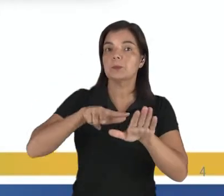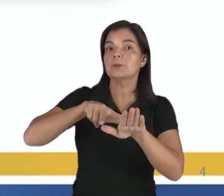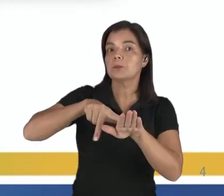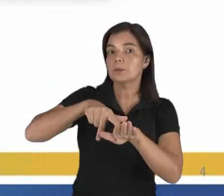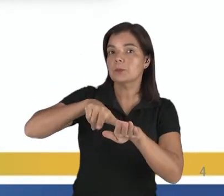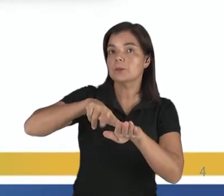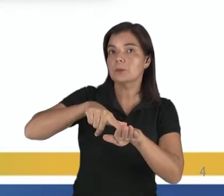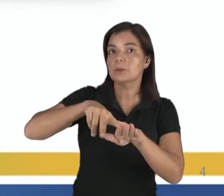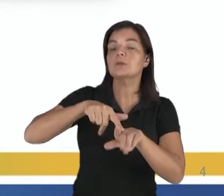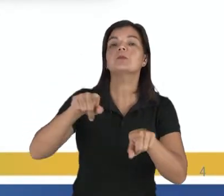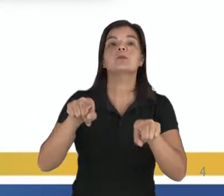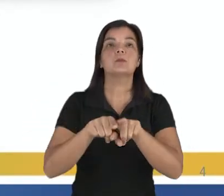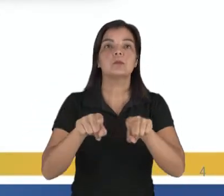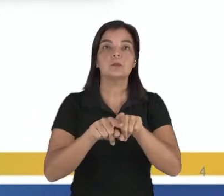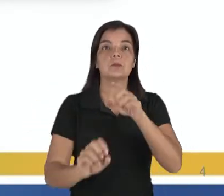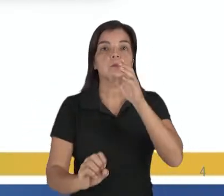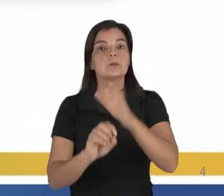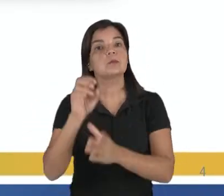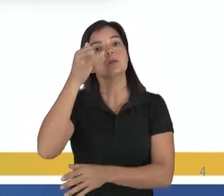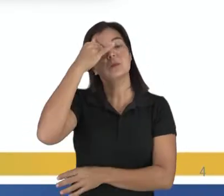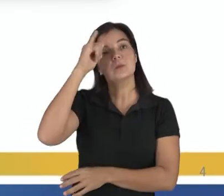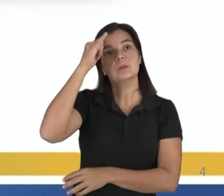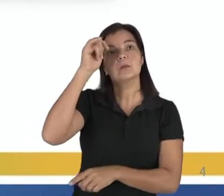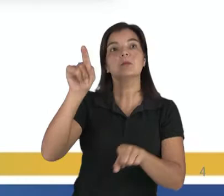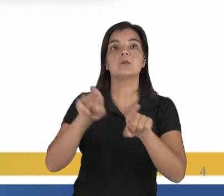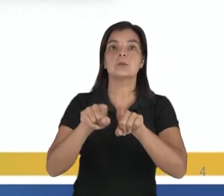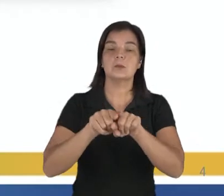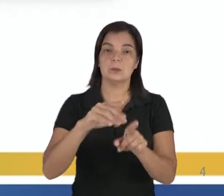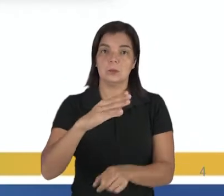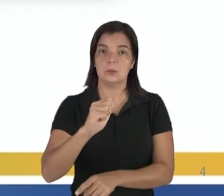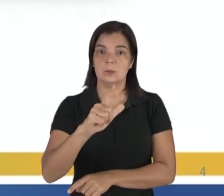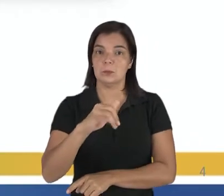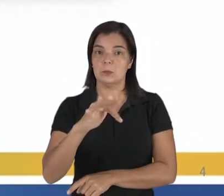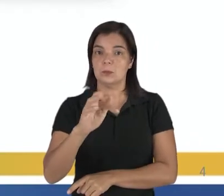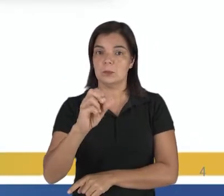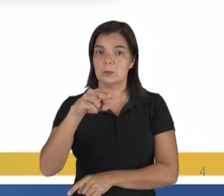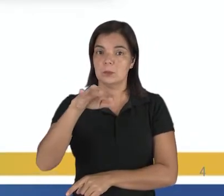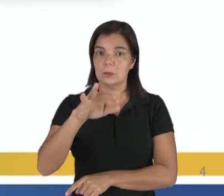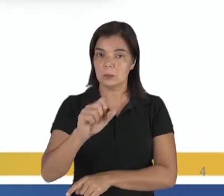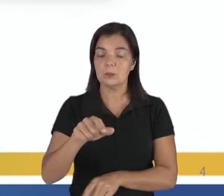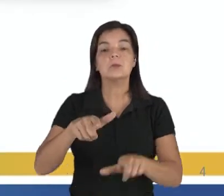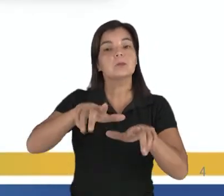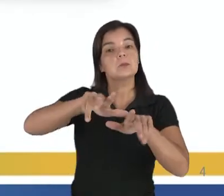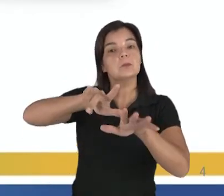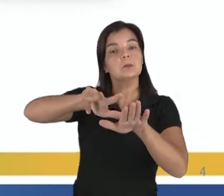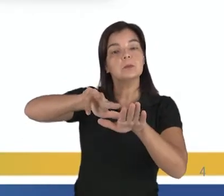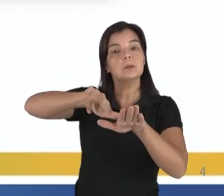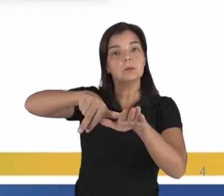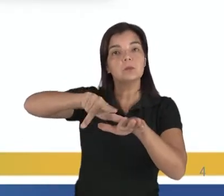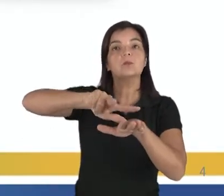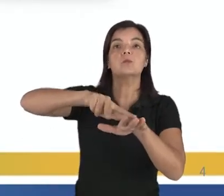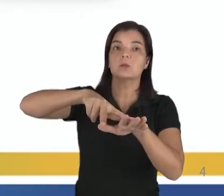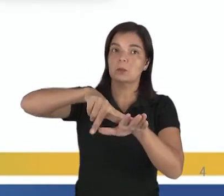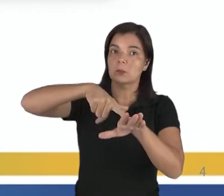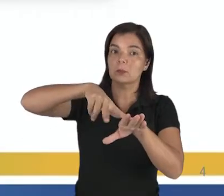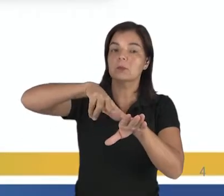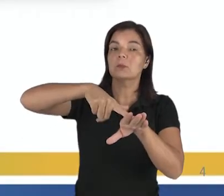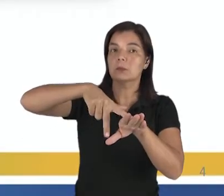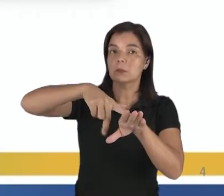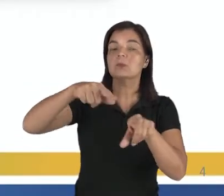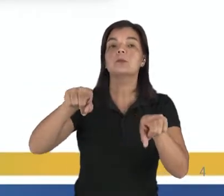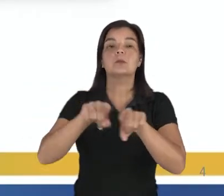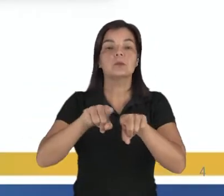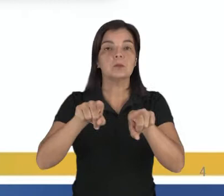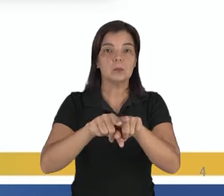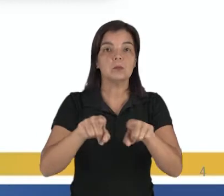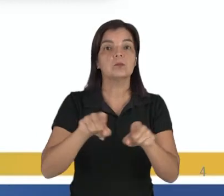skate é um desporto inventado na Califórnia que consiste em deslizar sobre o solo e obstáculos,